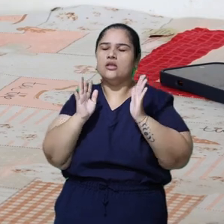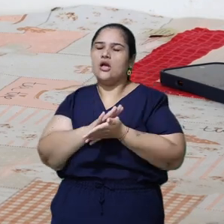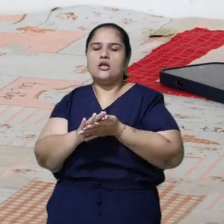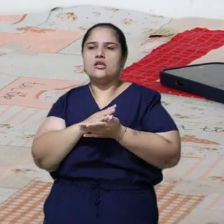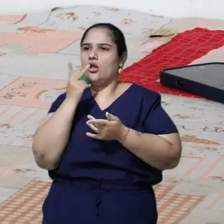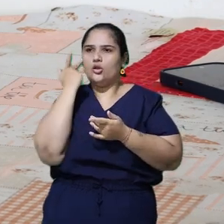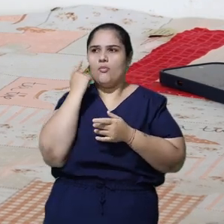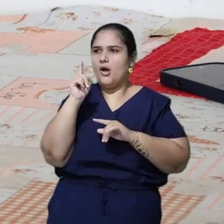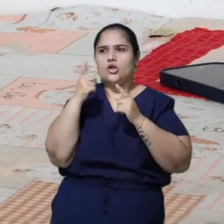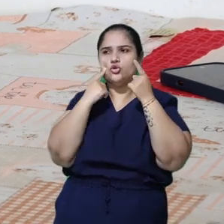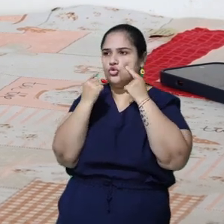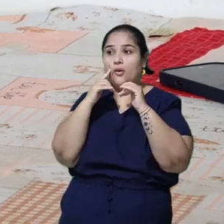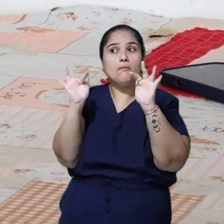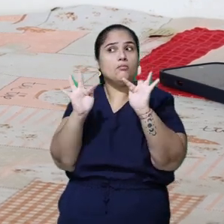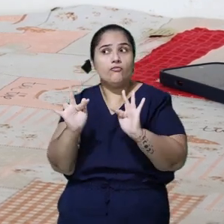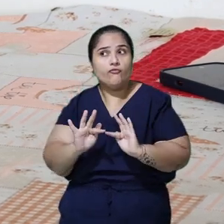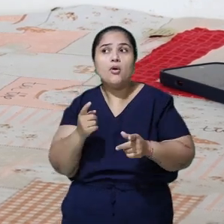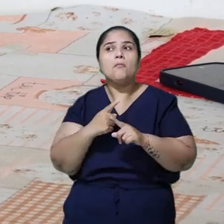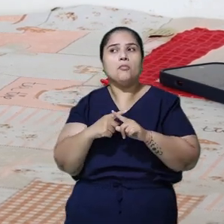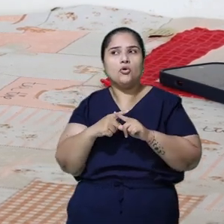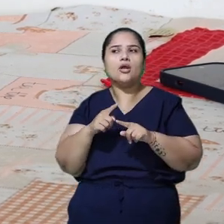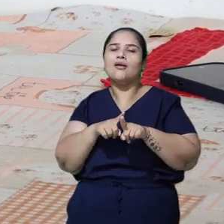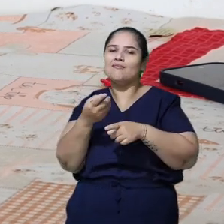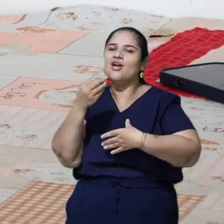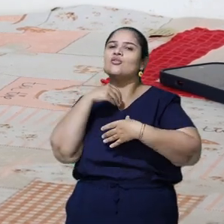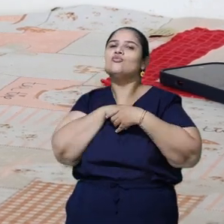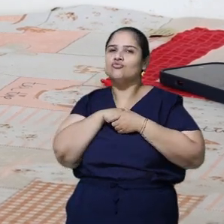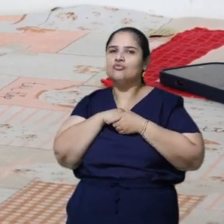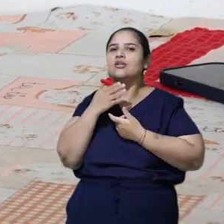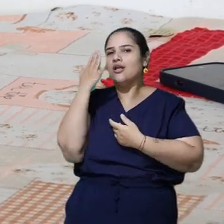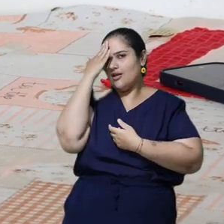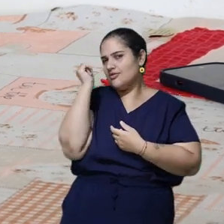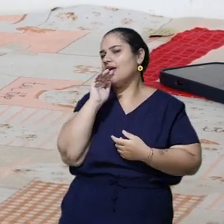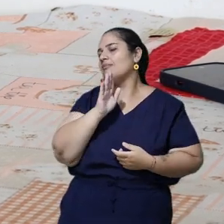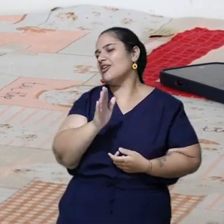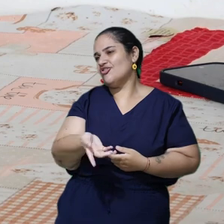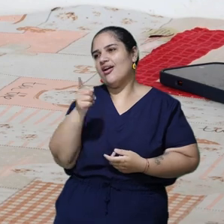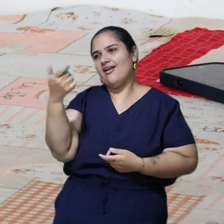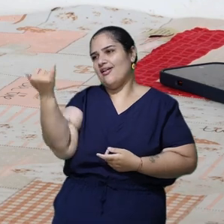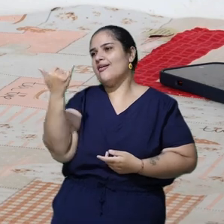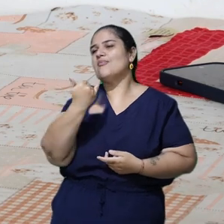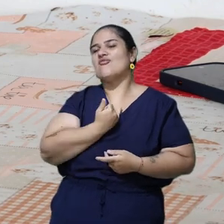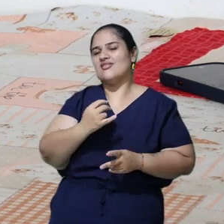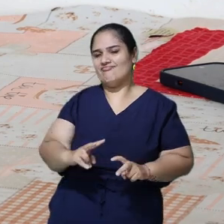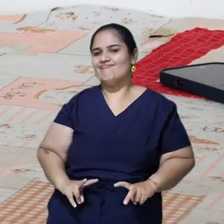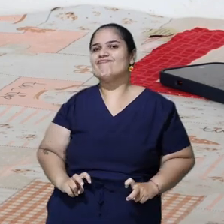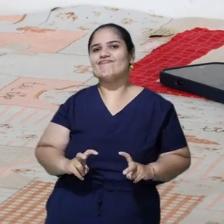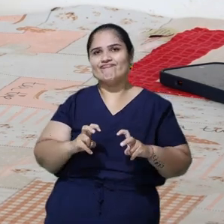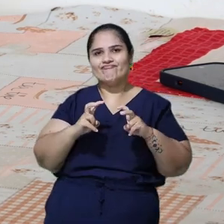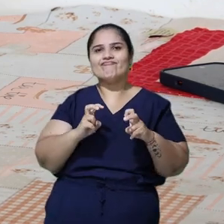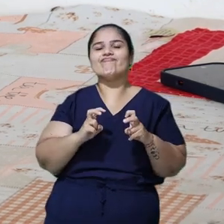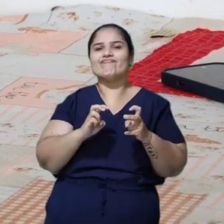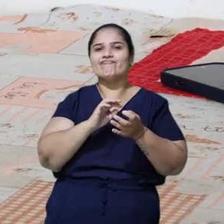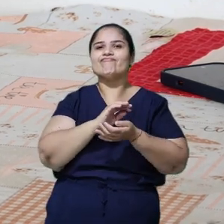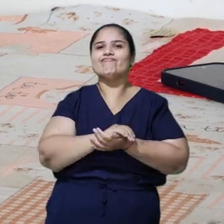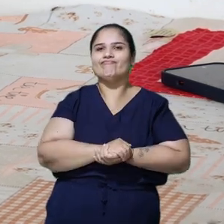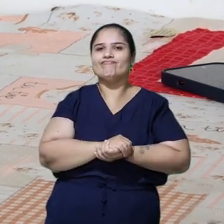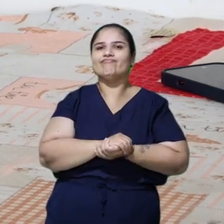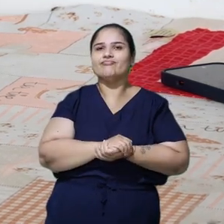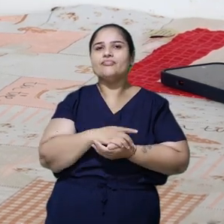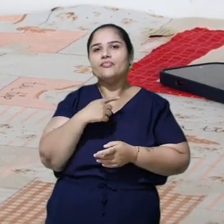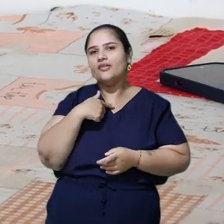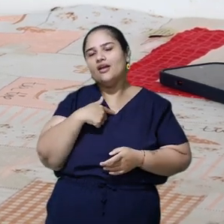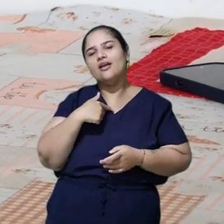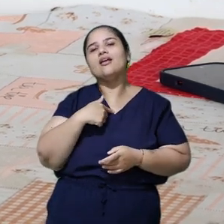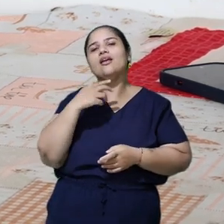ela tava feliz, mas no meu íntimo eu sabia que ela ia falar que ela estava com câncer. Então, assim, eu saí de casa,